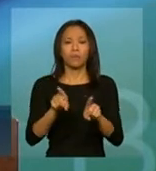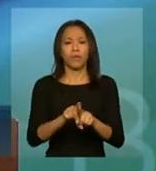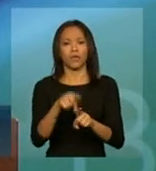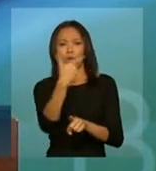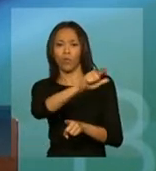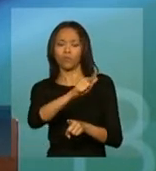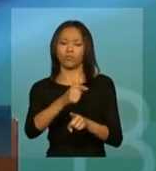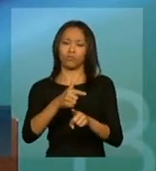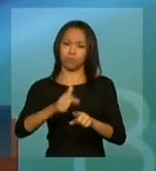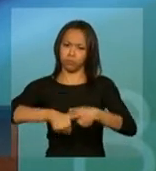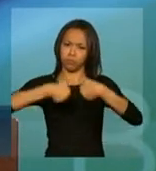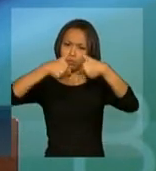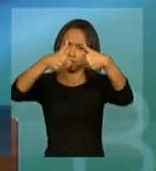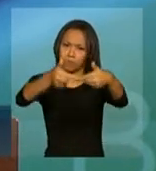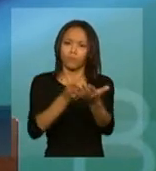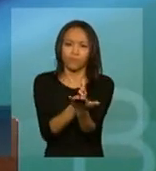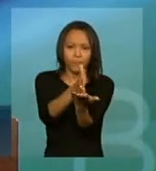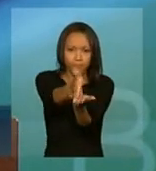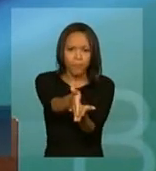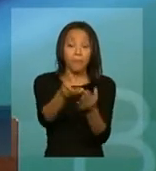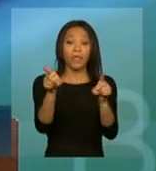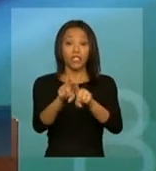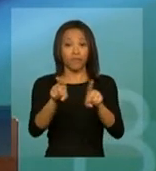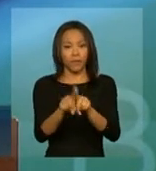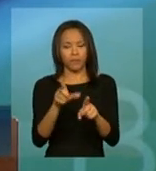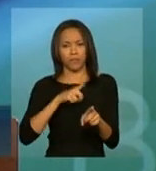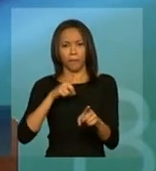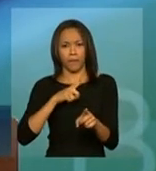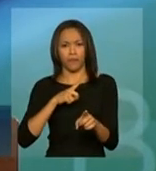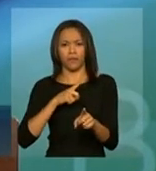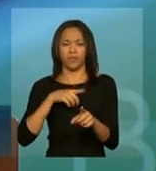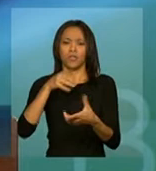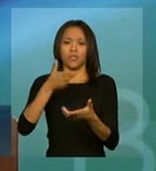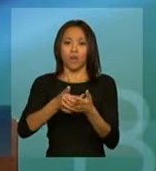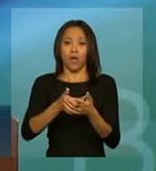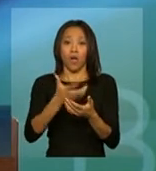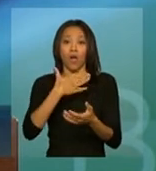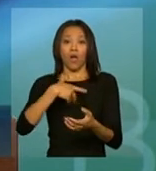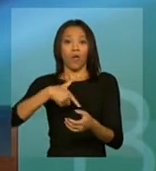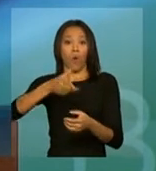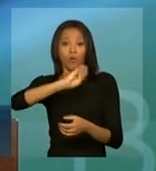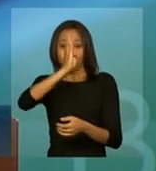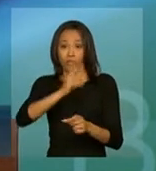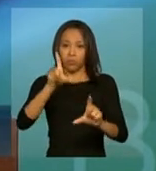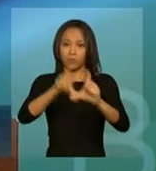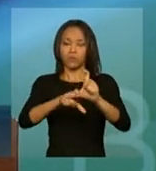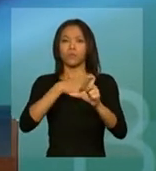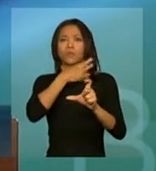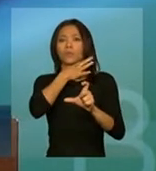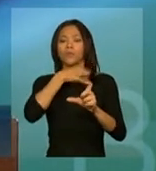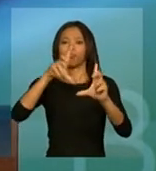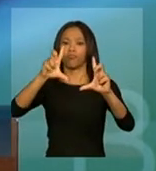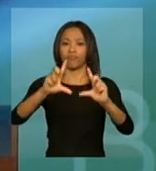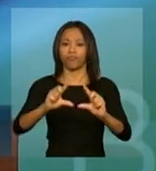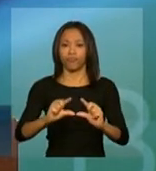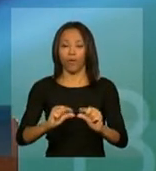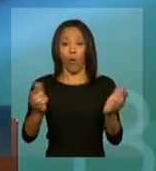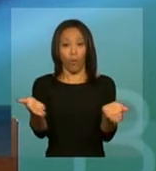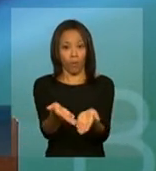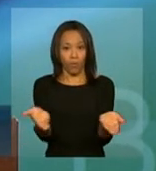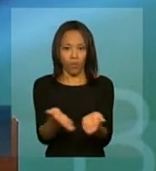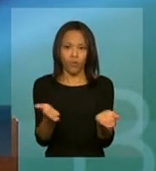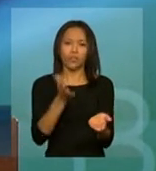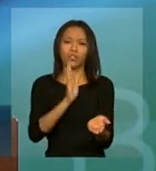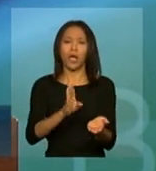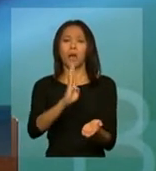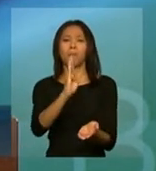longo de todos esses anos. Tivemos um desendividamento do Estado brasileiro. Hoje temos uma dívida pública líquida na sua relação